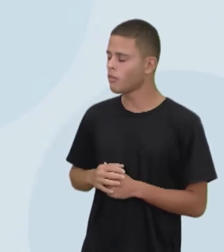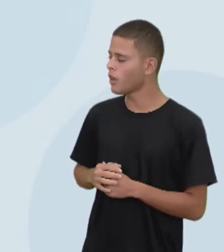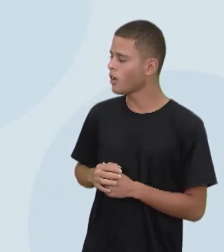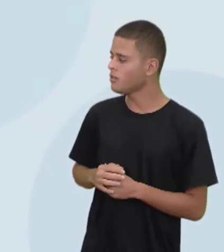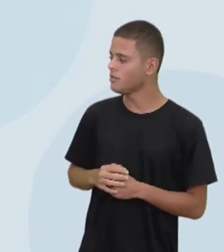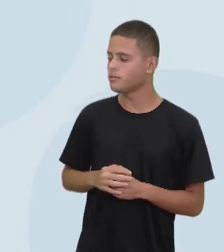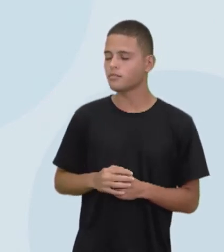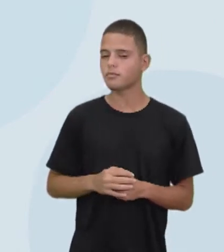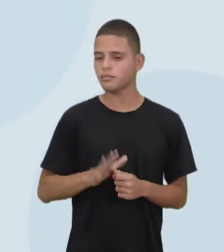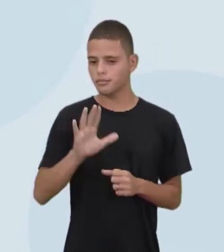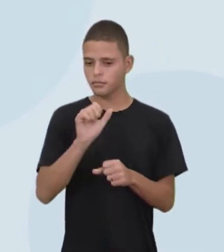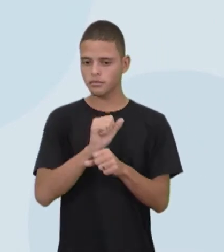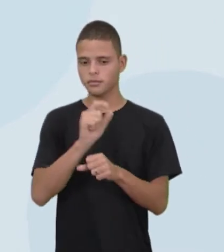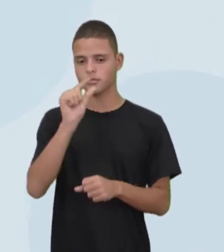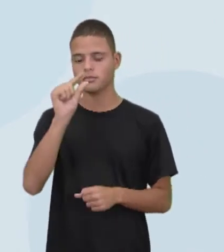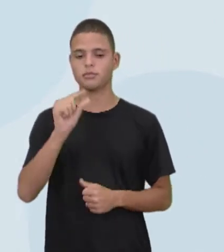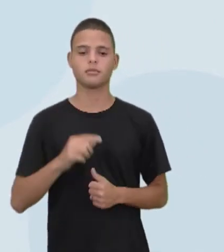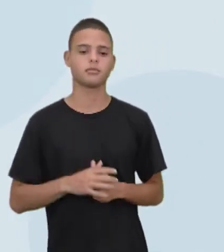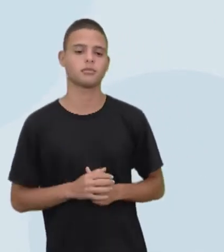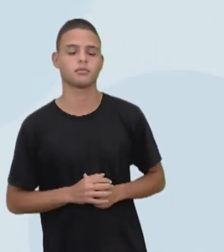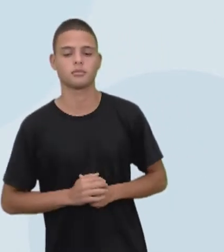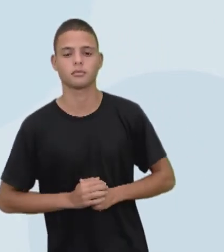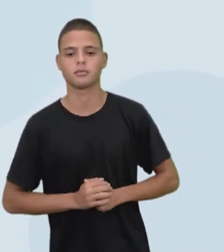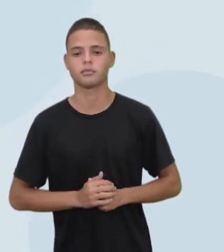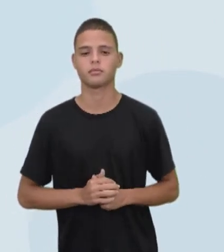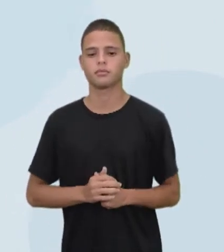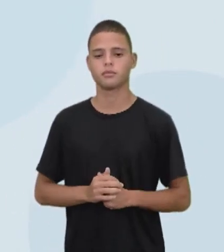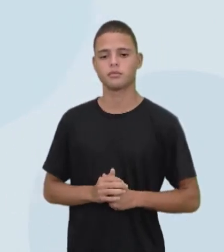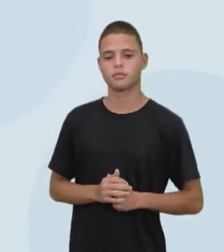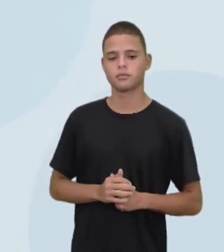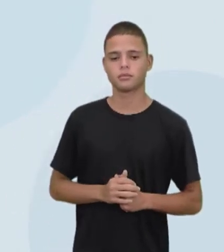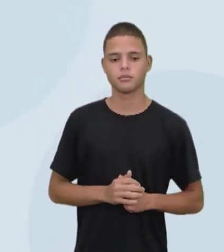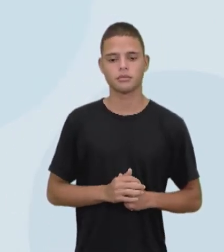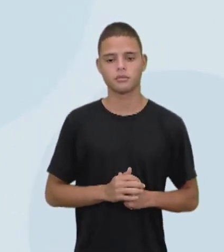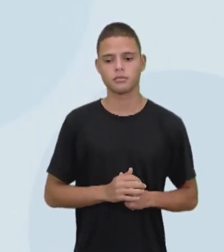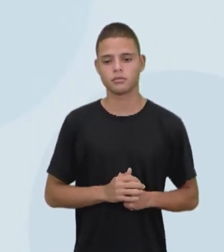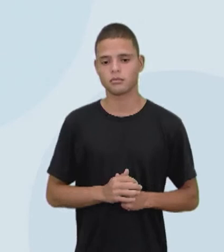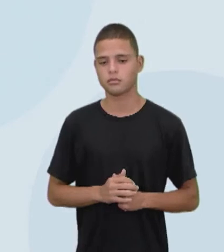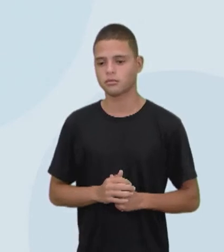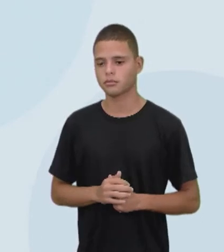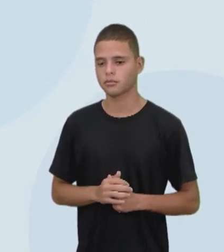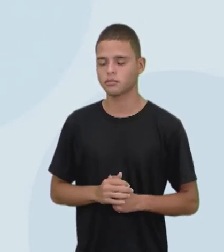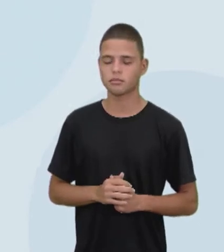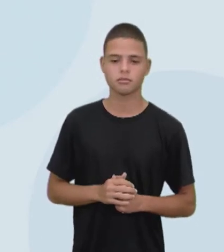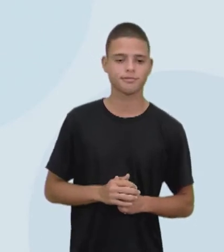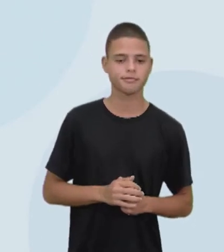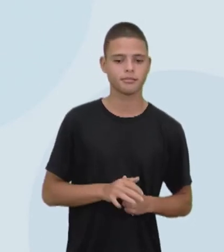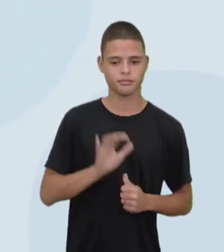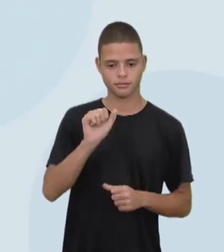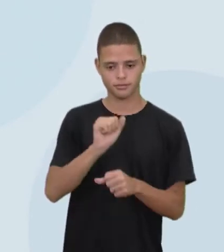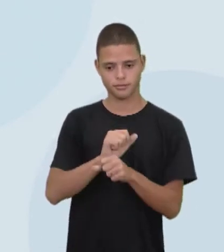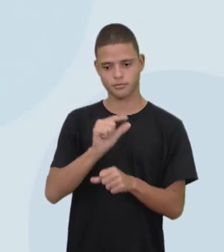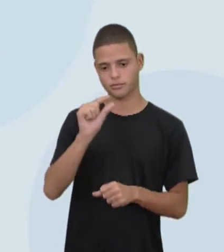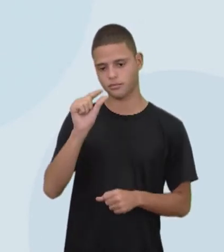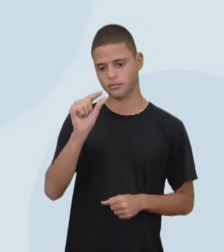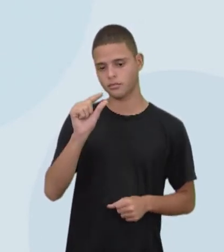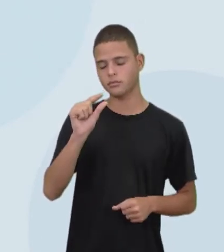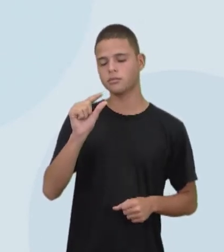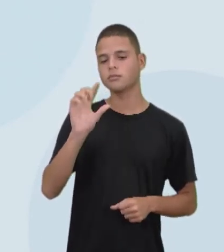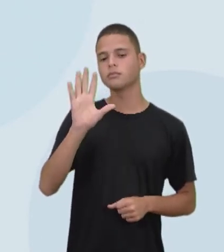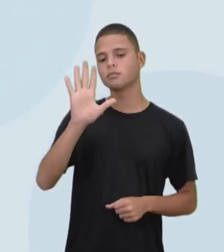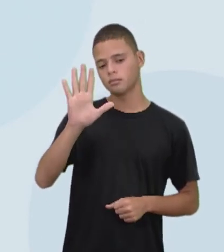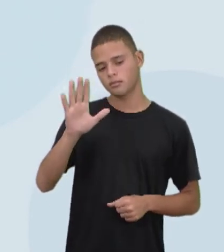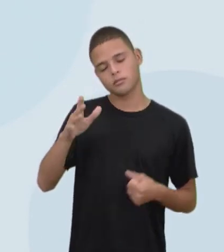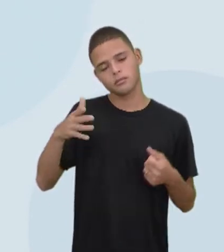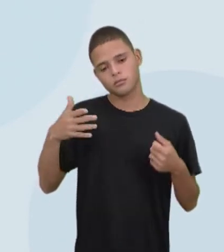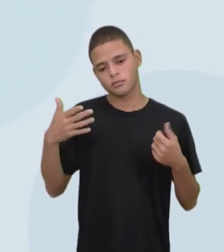Cadê a canetinha? Será que o Giovanni consegue me dar a caneta aí? Não? Não tem problema, ó. O que vocês